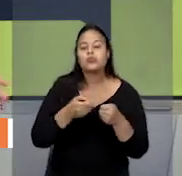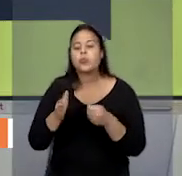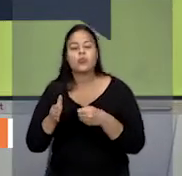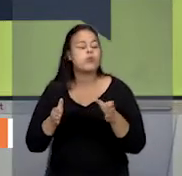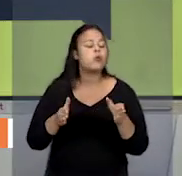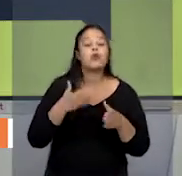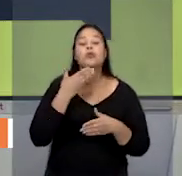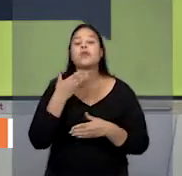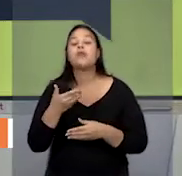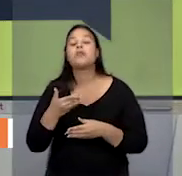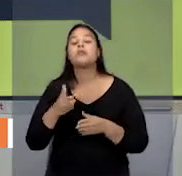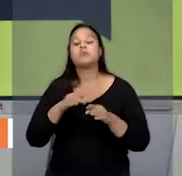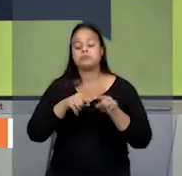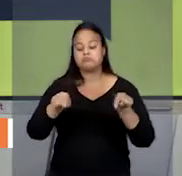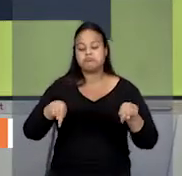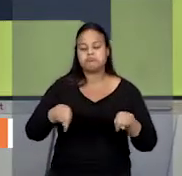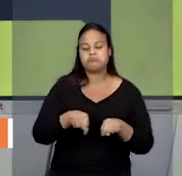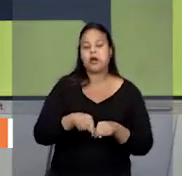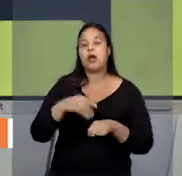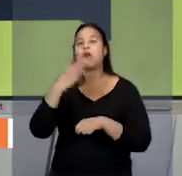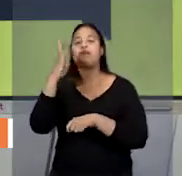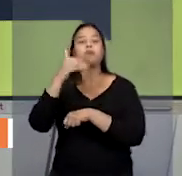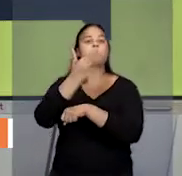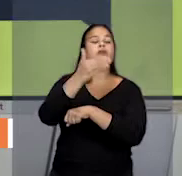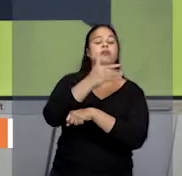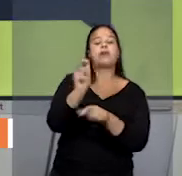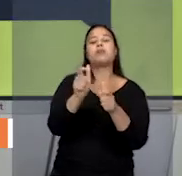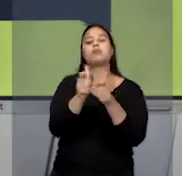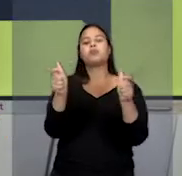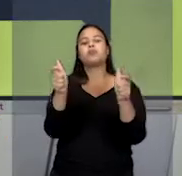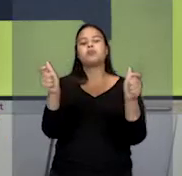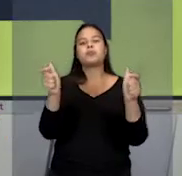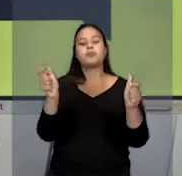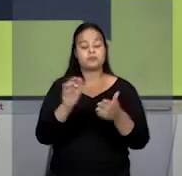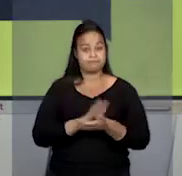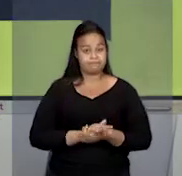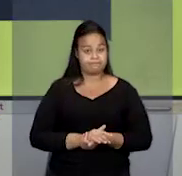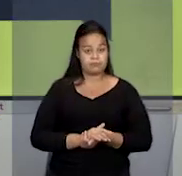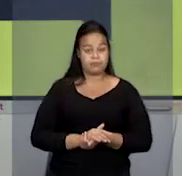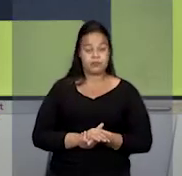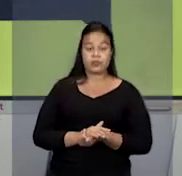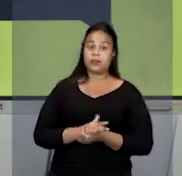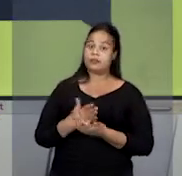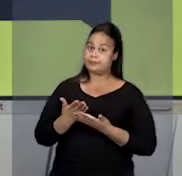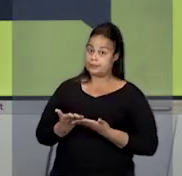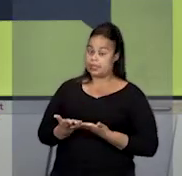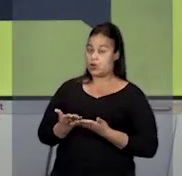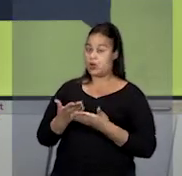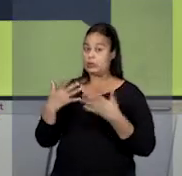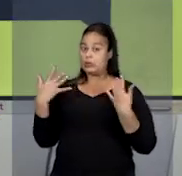abertura do comércio para outras nações, ela é grande. E aí, com medo que o Brasil, né,